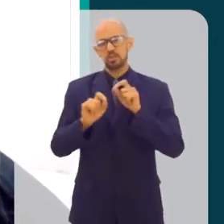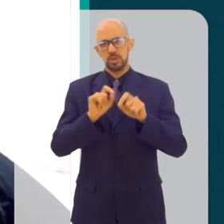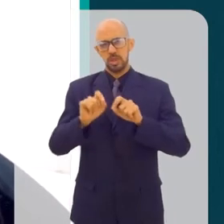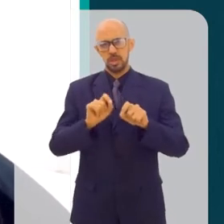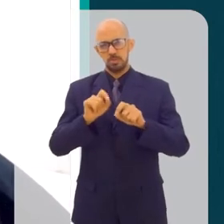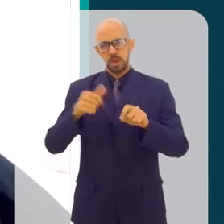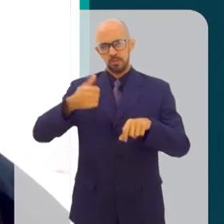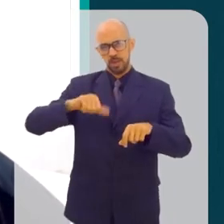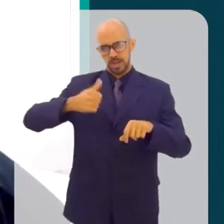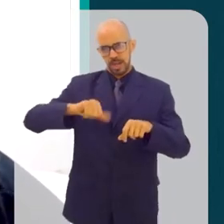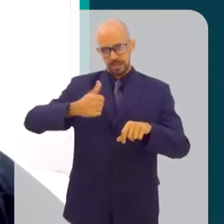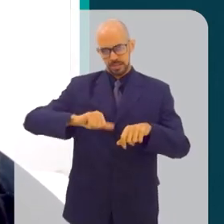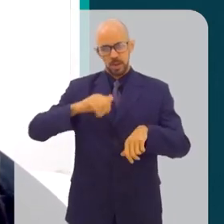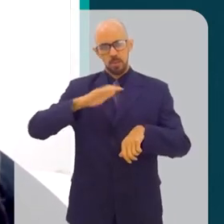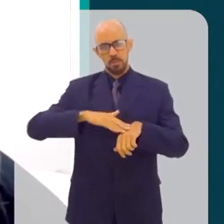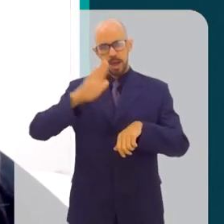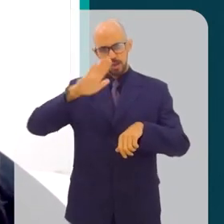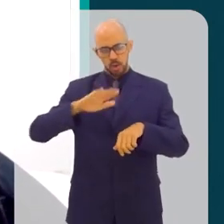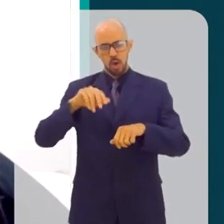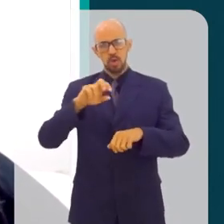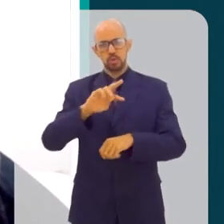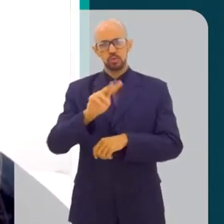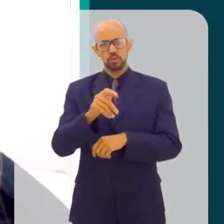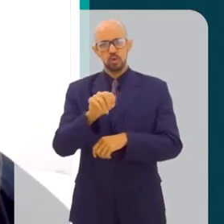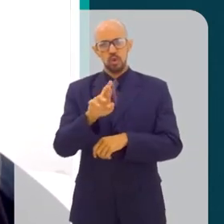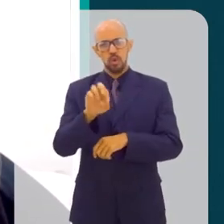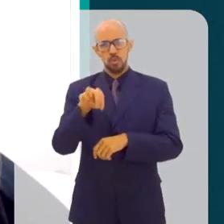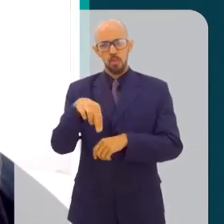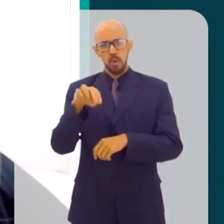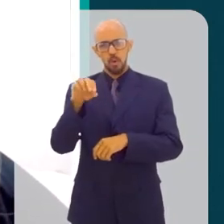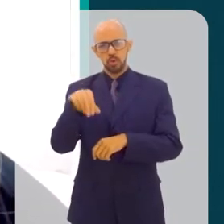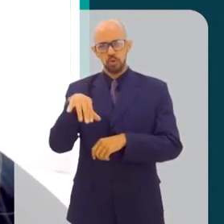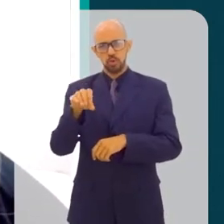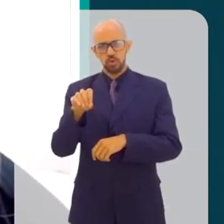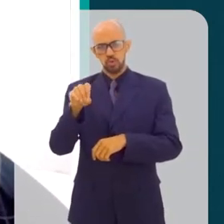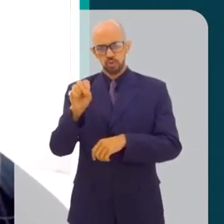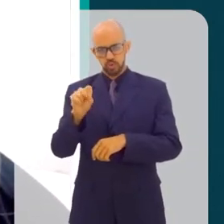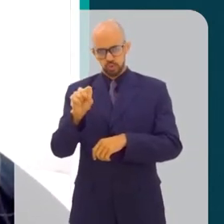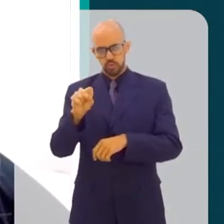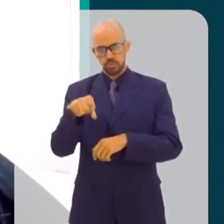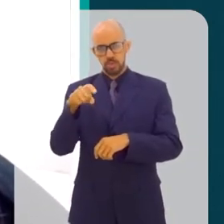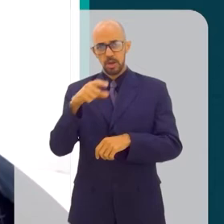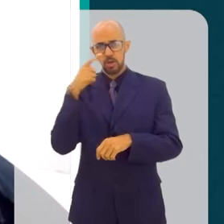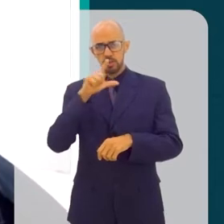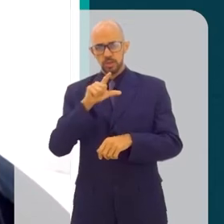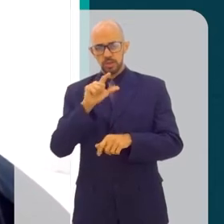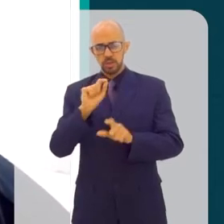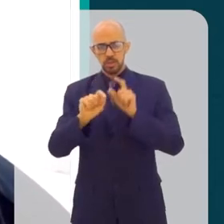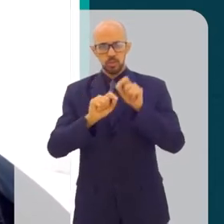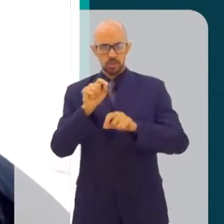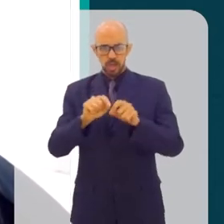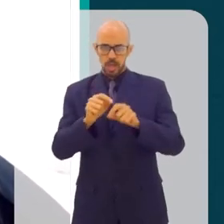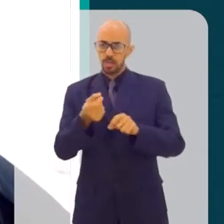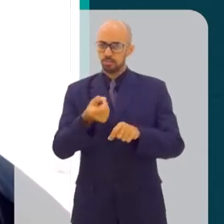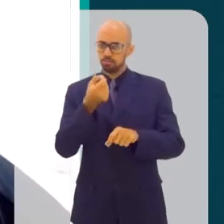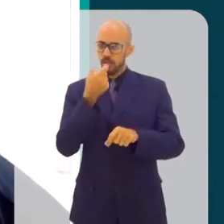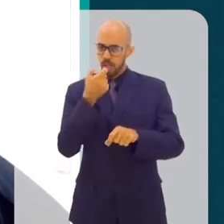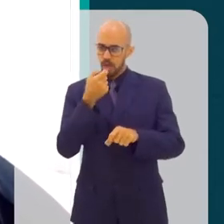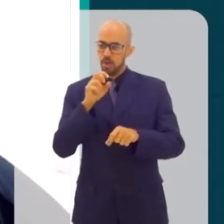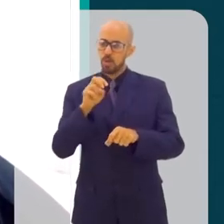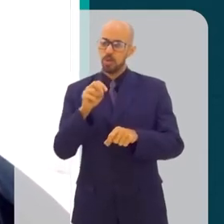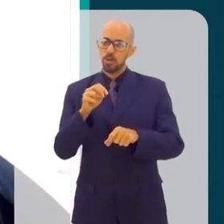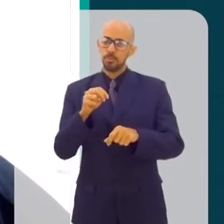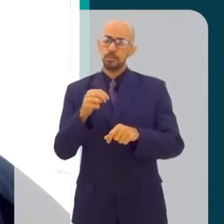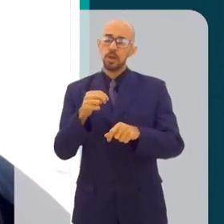fazer uma avaliação, mais extensa dos hormônios para que faça essa reposição. E às vezes é